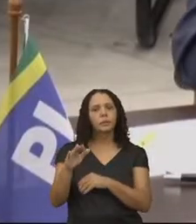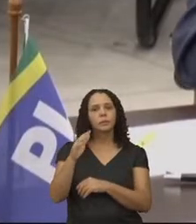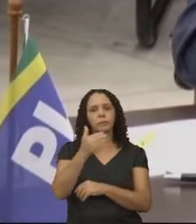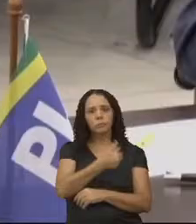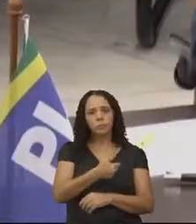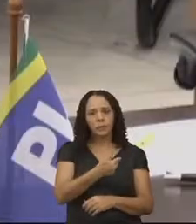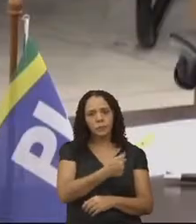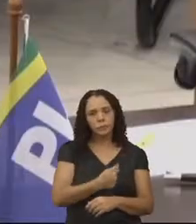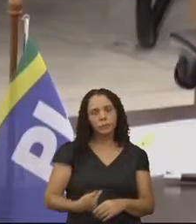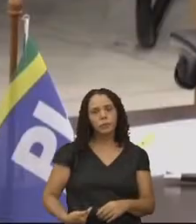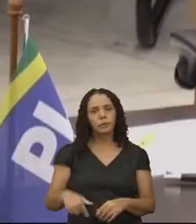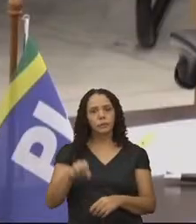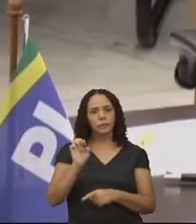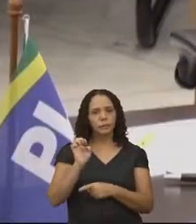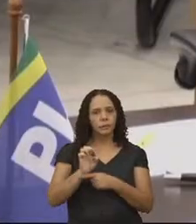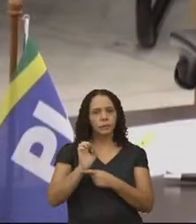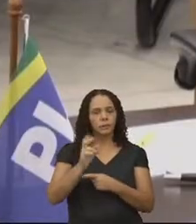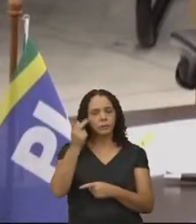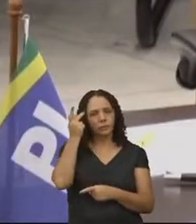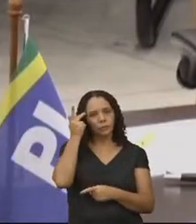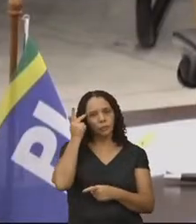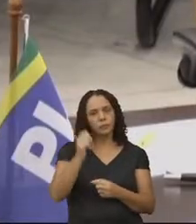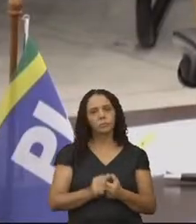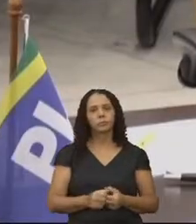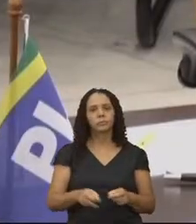Paulo. Requerimento